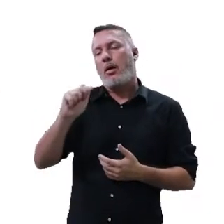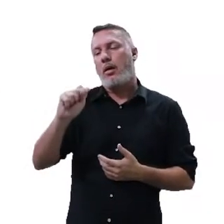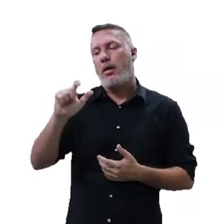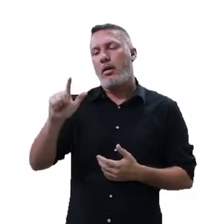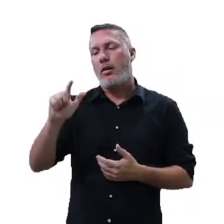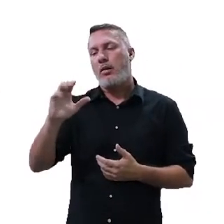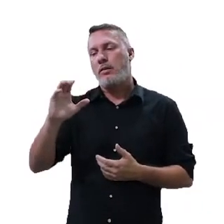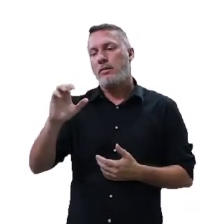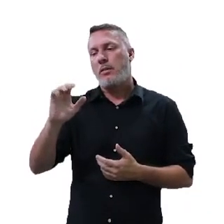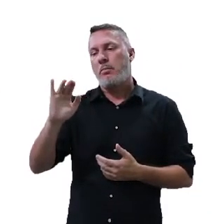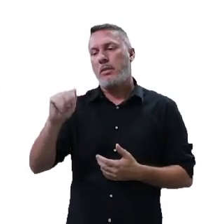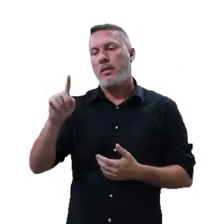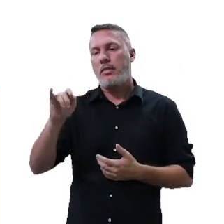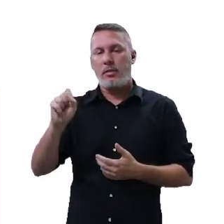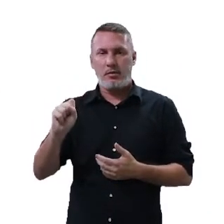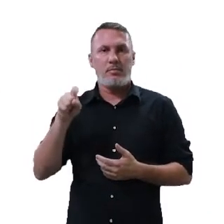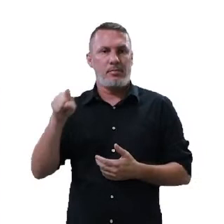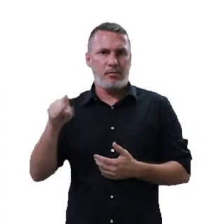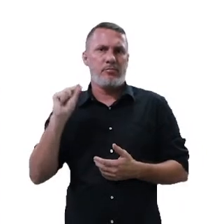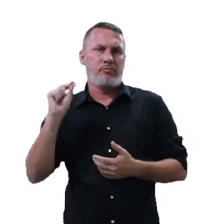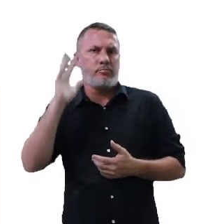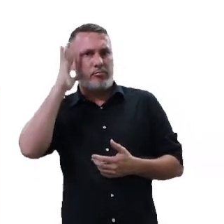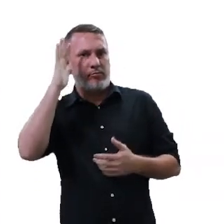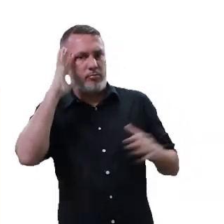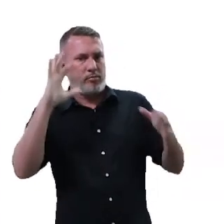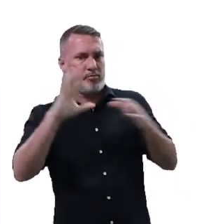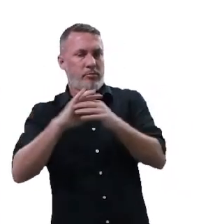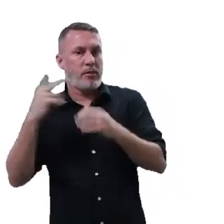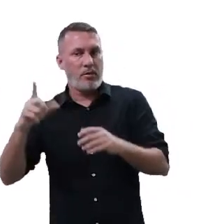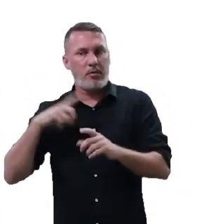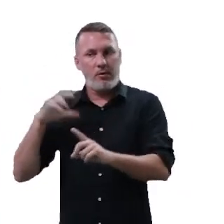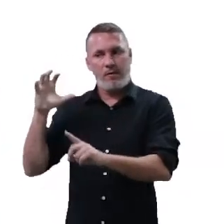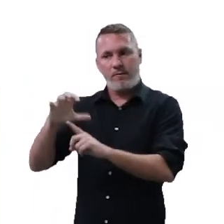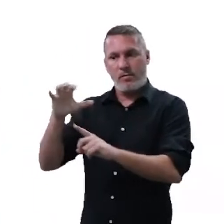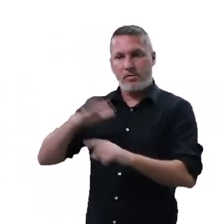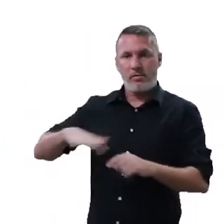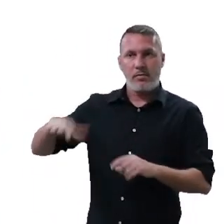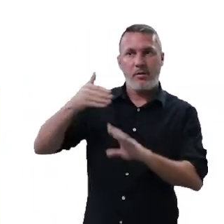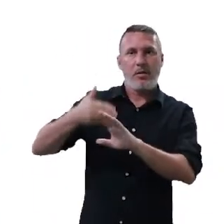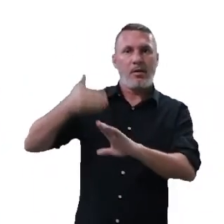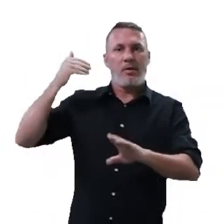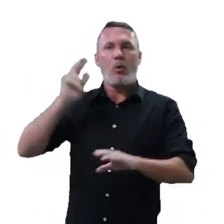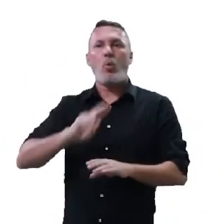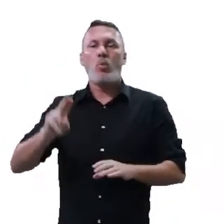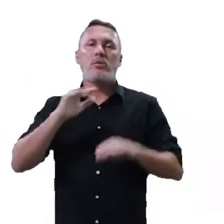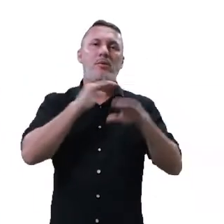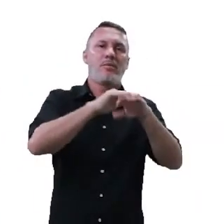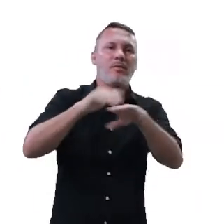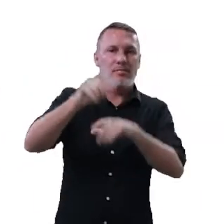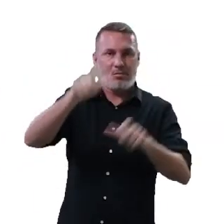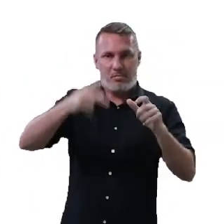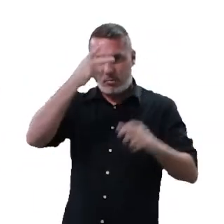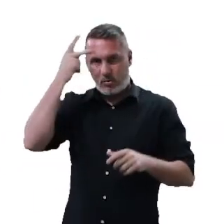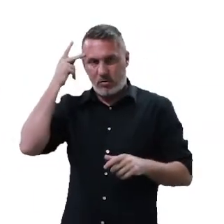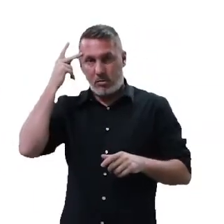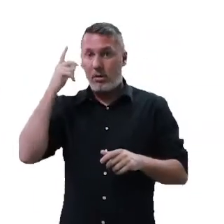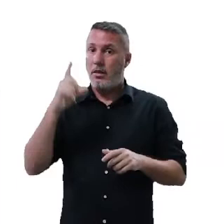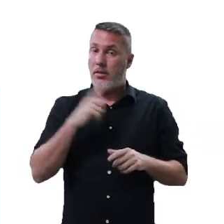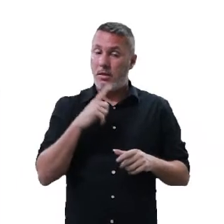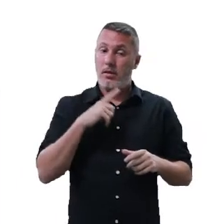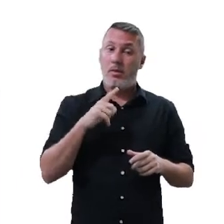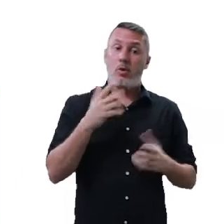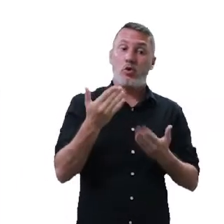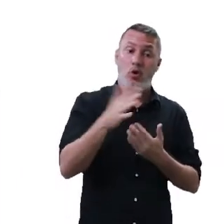junto dele todo o bem de que são capazes, mas fogem porque receiam essa influência poderosa que os leva a se censurarem.